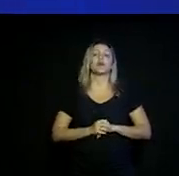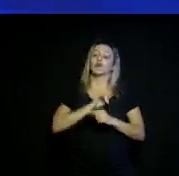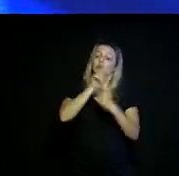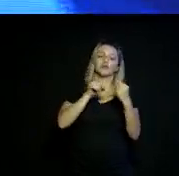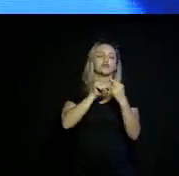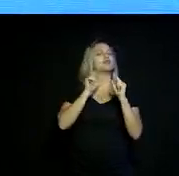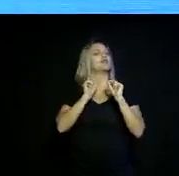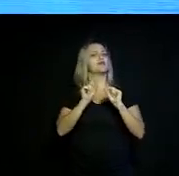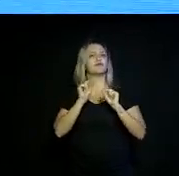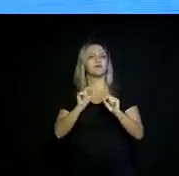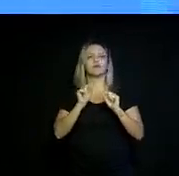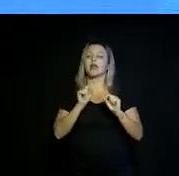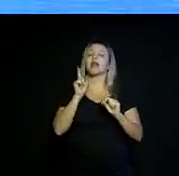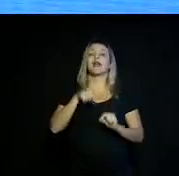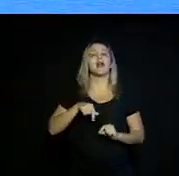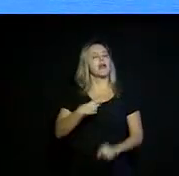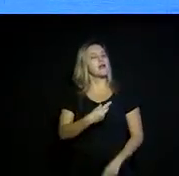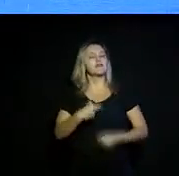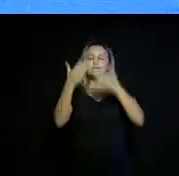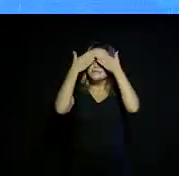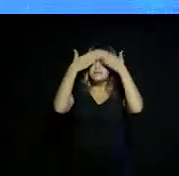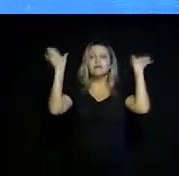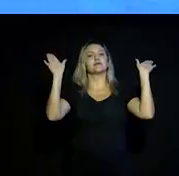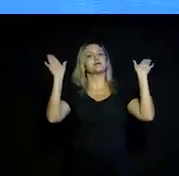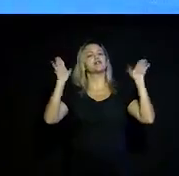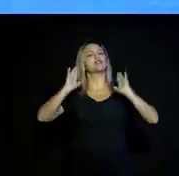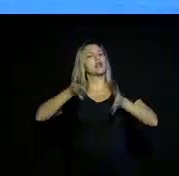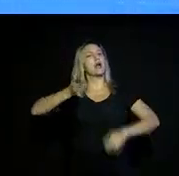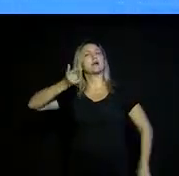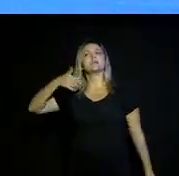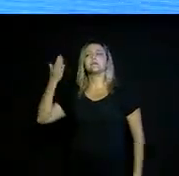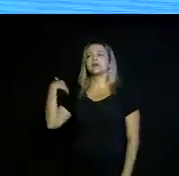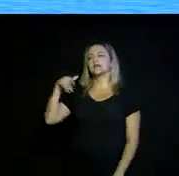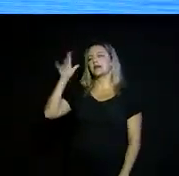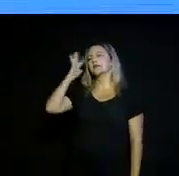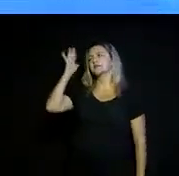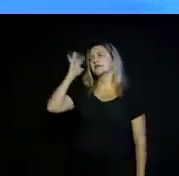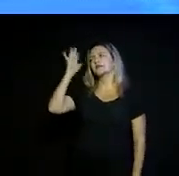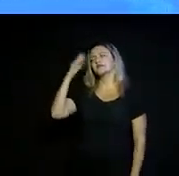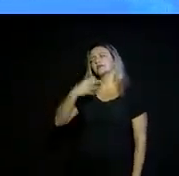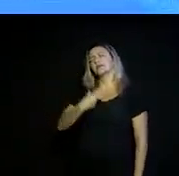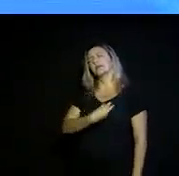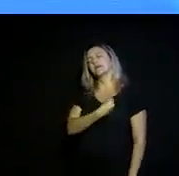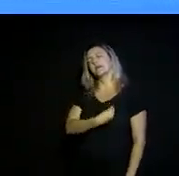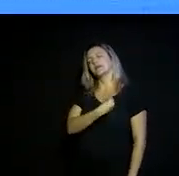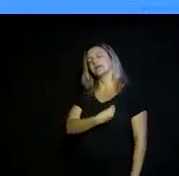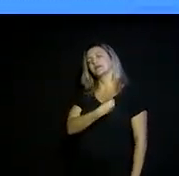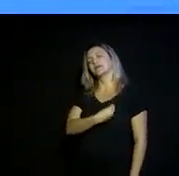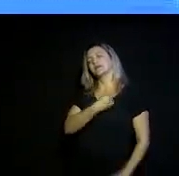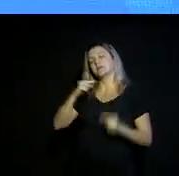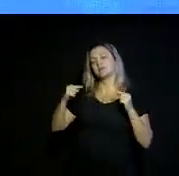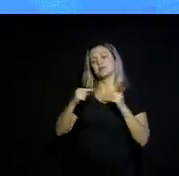dar um sopro de vida a essas pessoas que, na verdade, pensaram na filosofia como arte de viver. Nova Acrópole